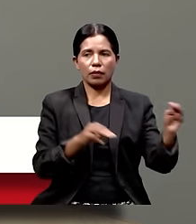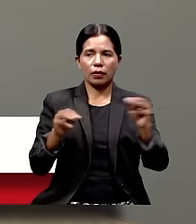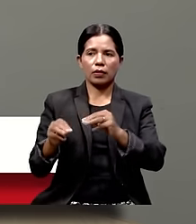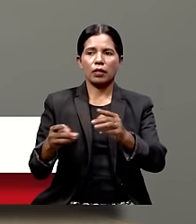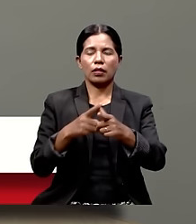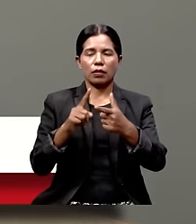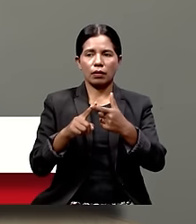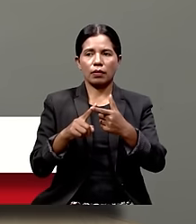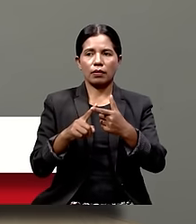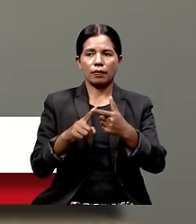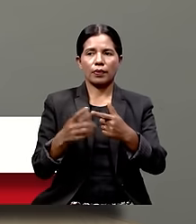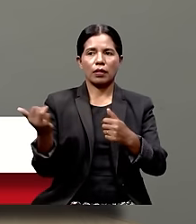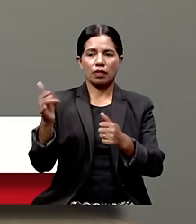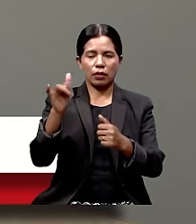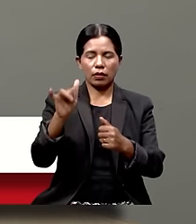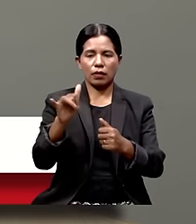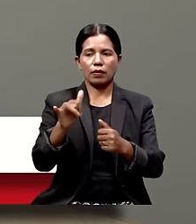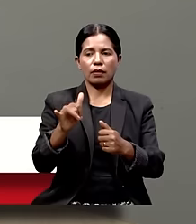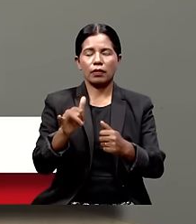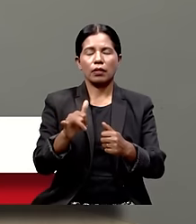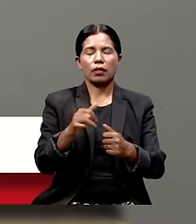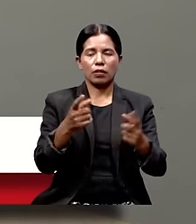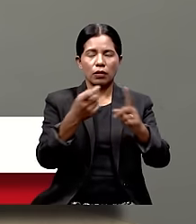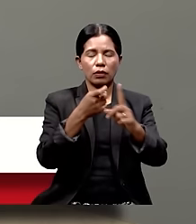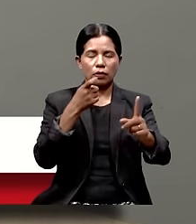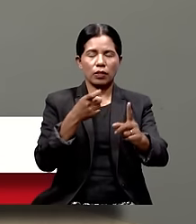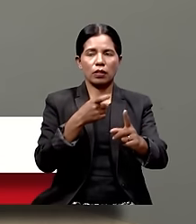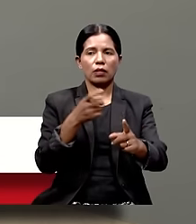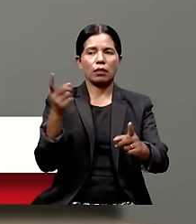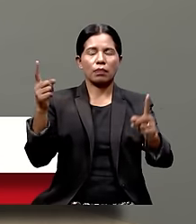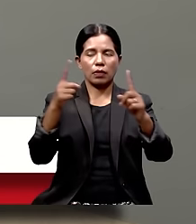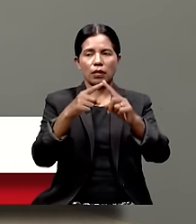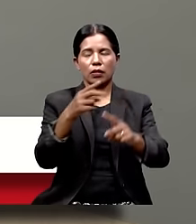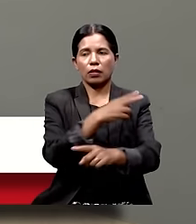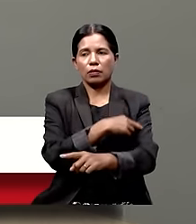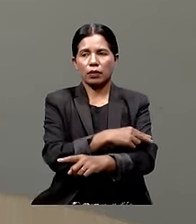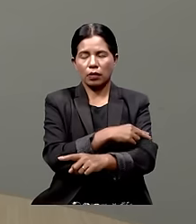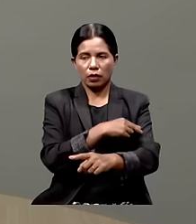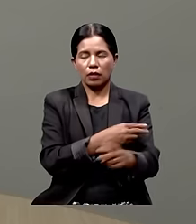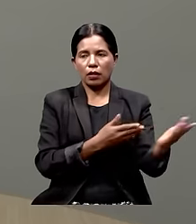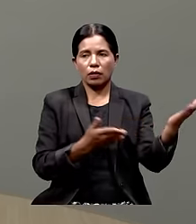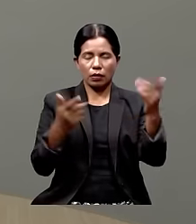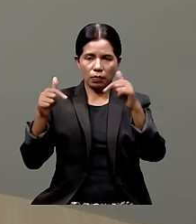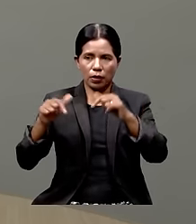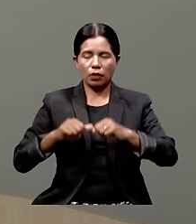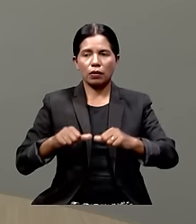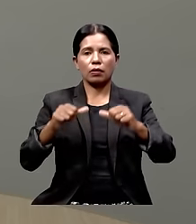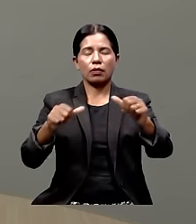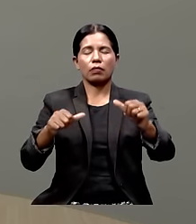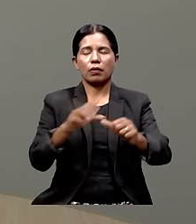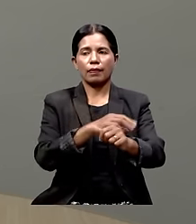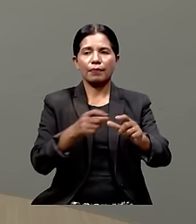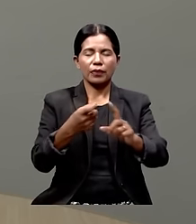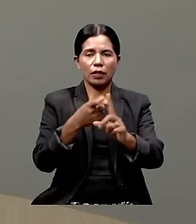fila ter se senia tratamento, vai ter ia hospitalar, depois hospitalar haruka pane mai para continuar o tratamento, então